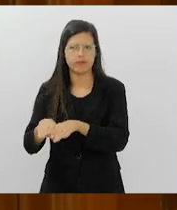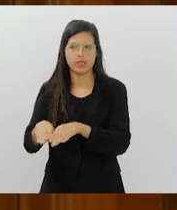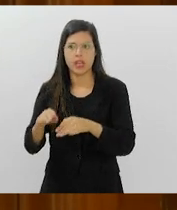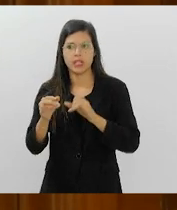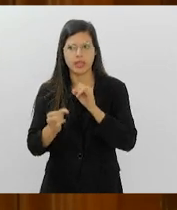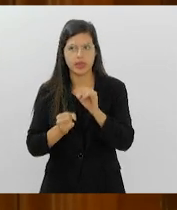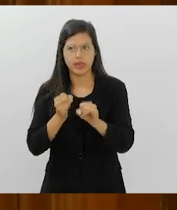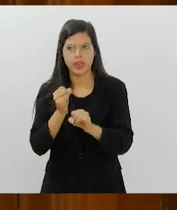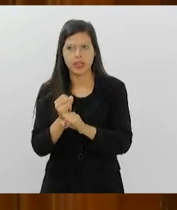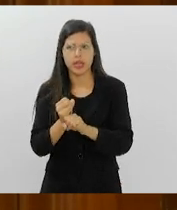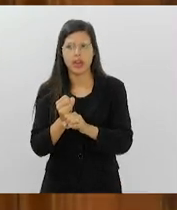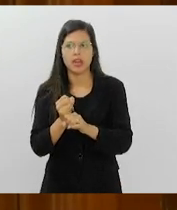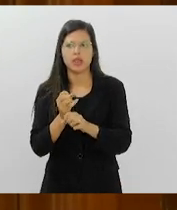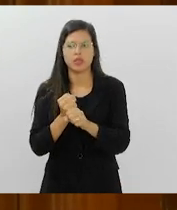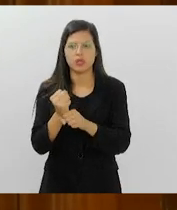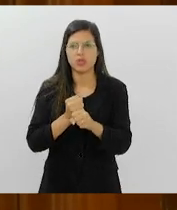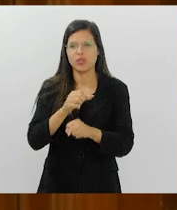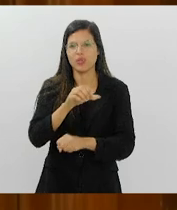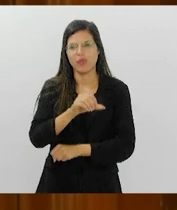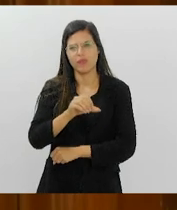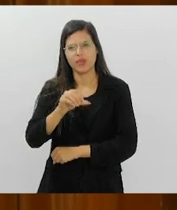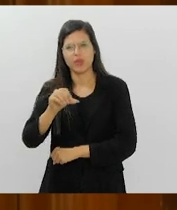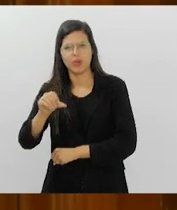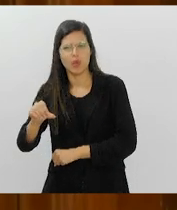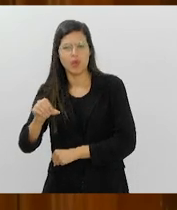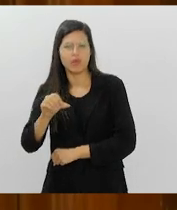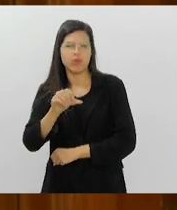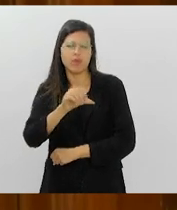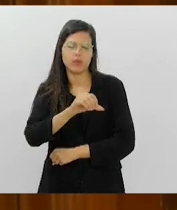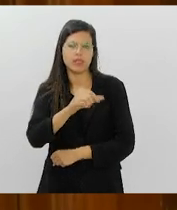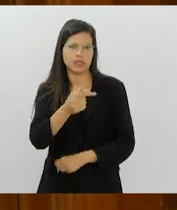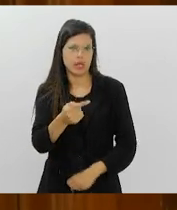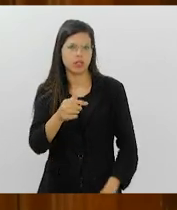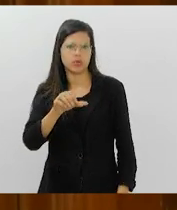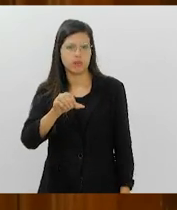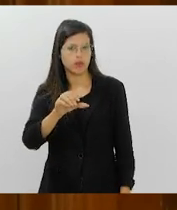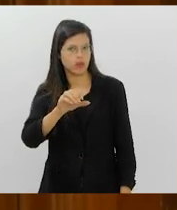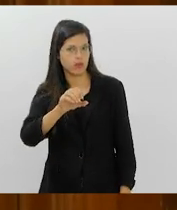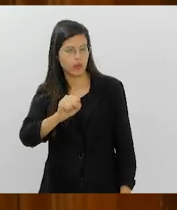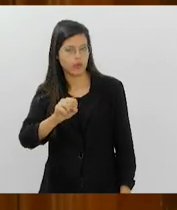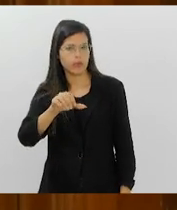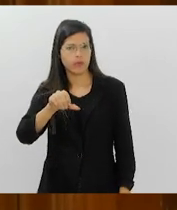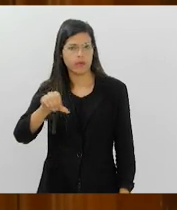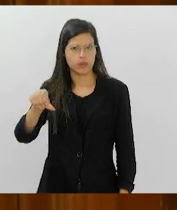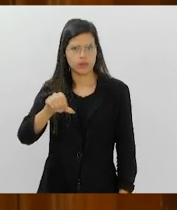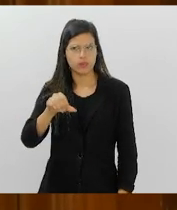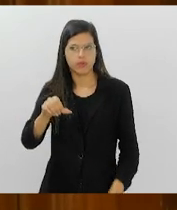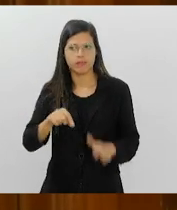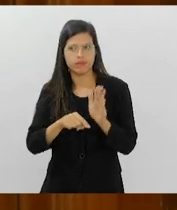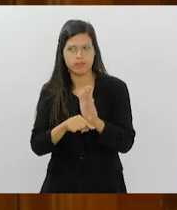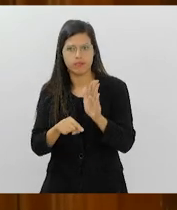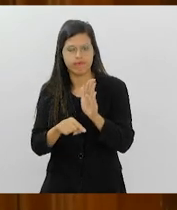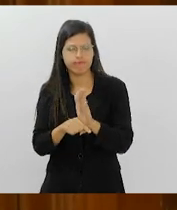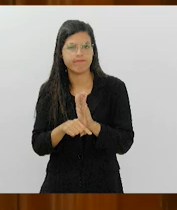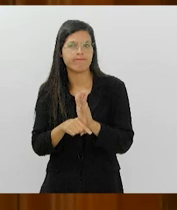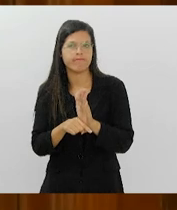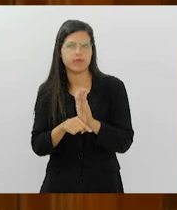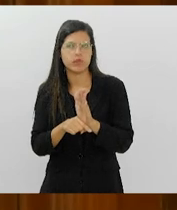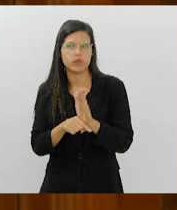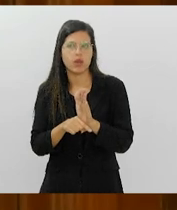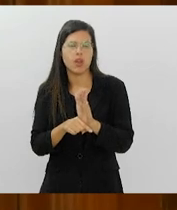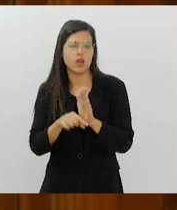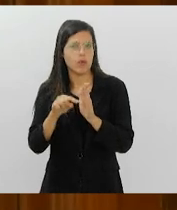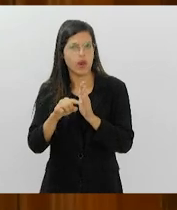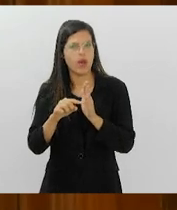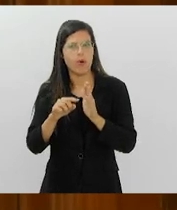lá pelos anos 99, 97, 98, 99, contribuíram junto com o efeito copycat, né? Que é um,